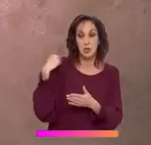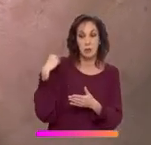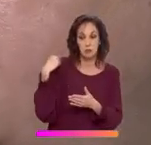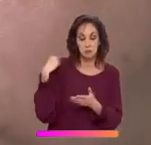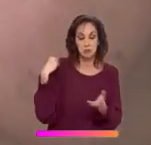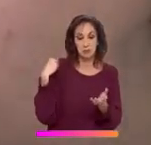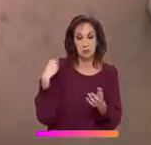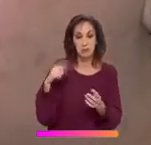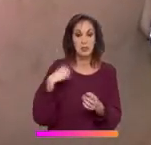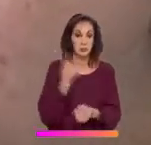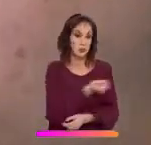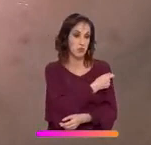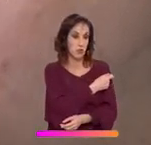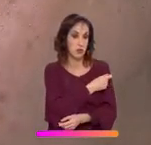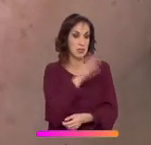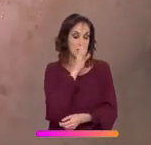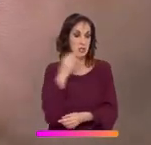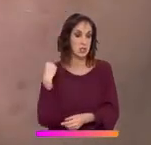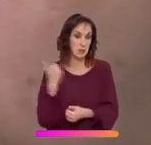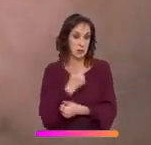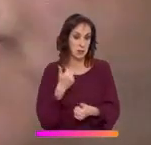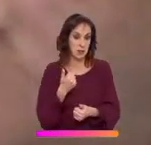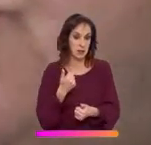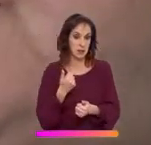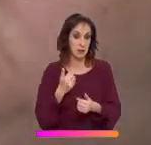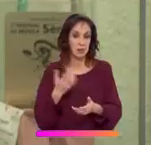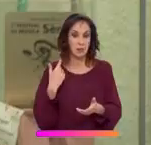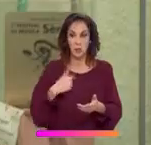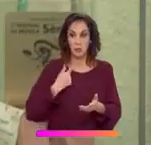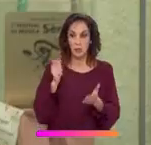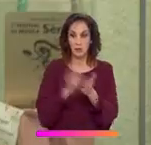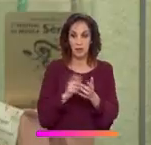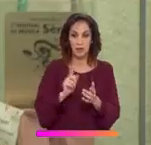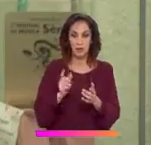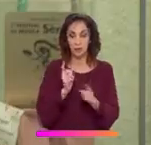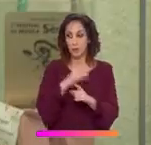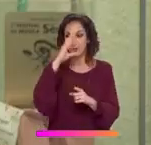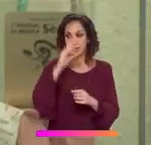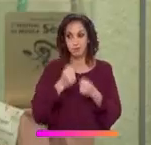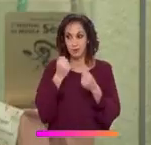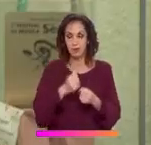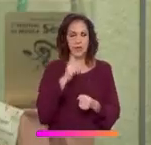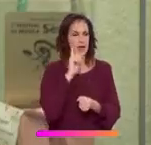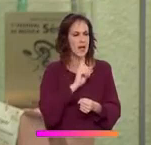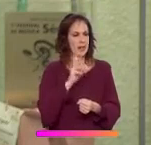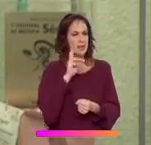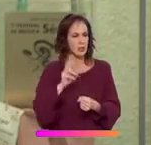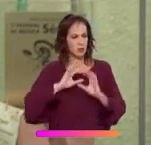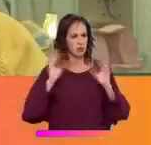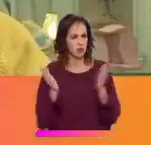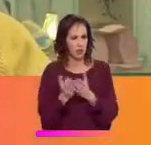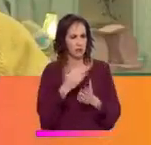ir levar a vacina, se me chamarem, muito bem. Mas que eu vá agendar, não, porque eu não consigo. Graça Freitas é uma senhora. E nós hoje não estamos